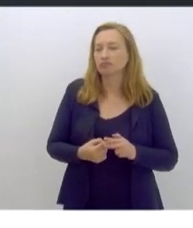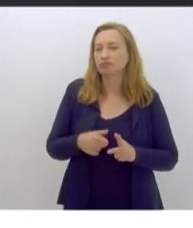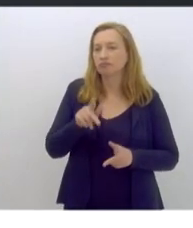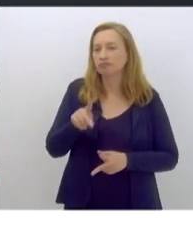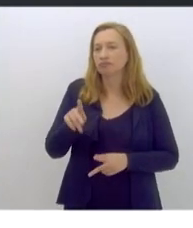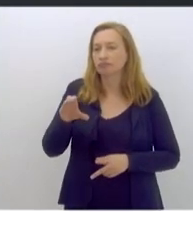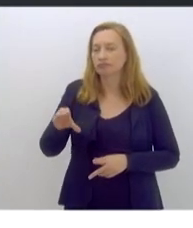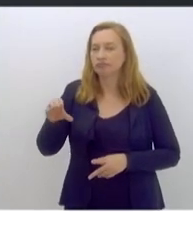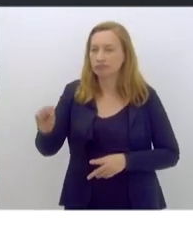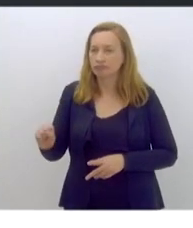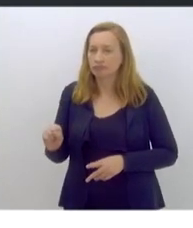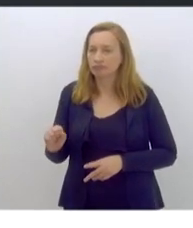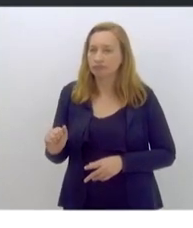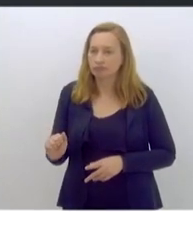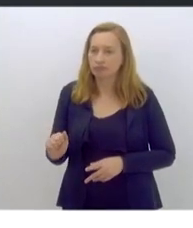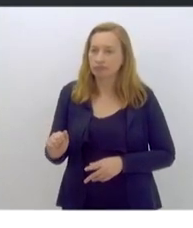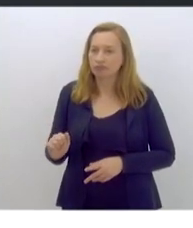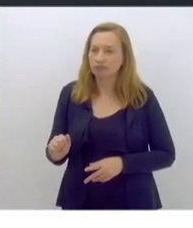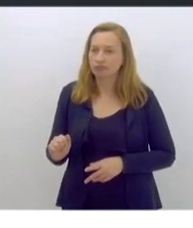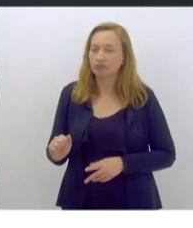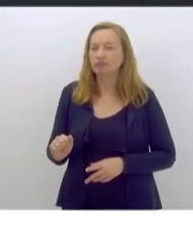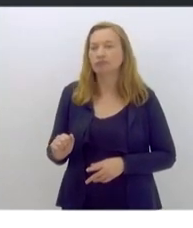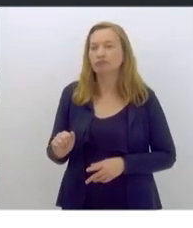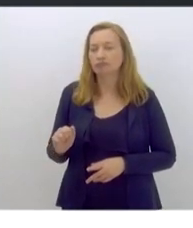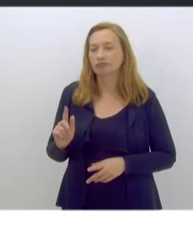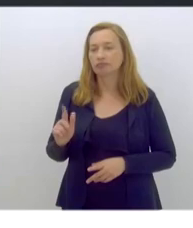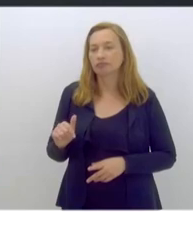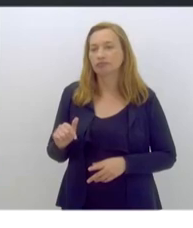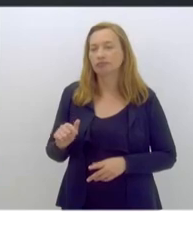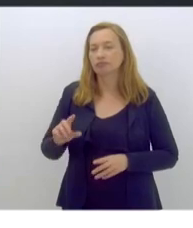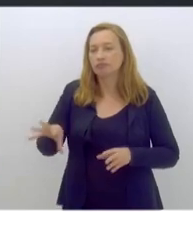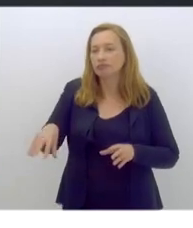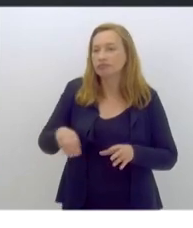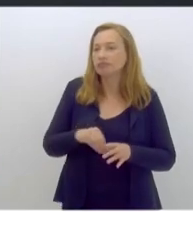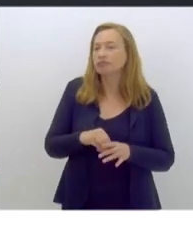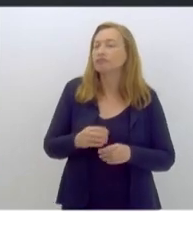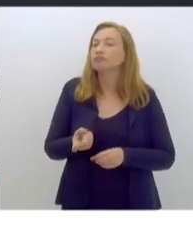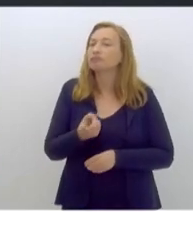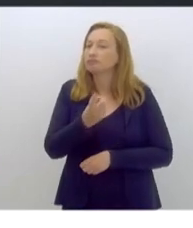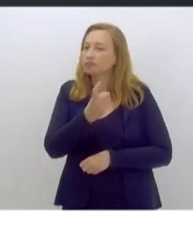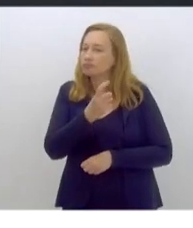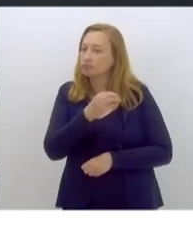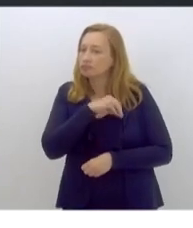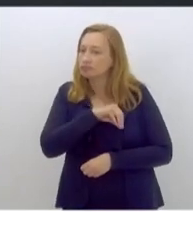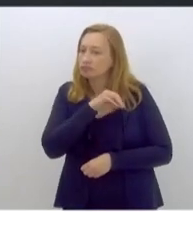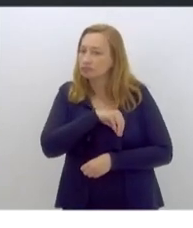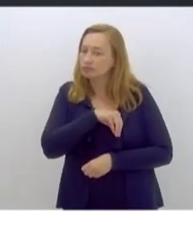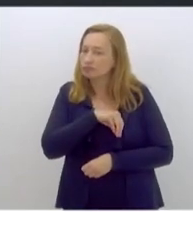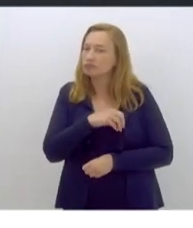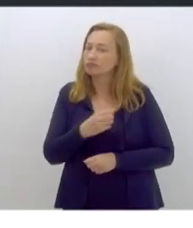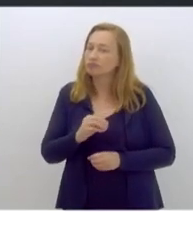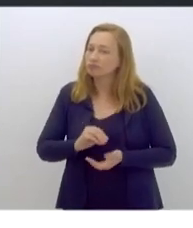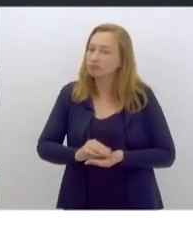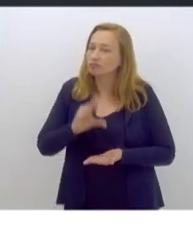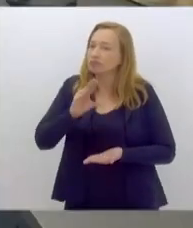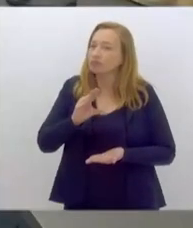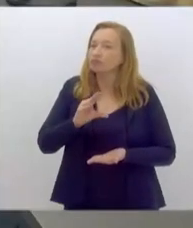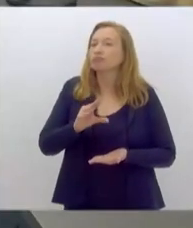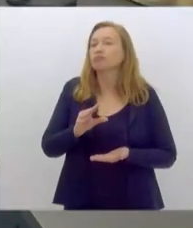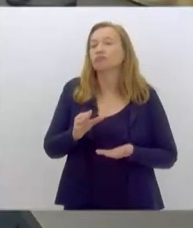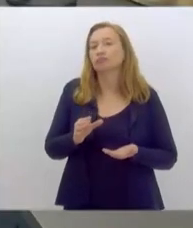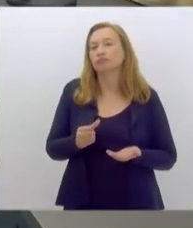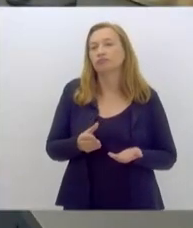IPCA é considerar as reposições salariais que dá uma maior volume a folha